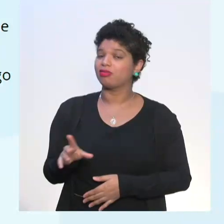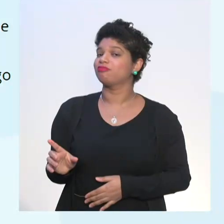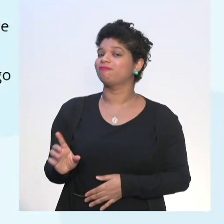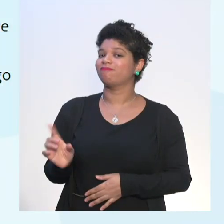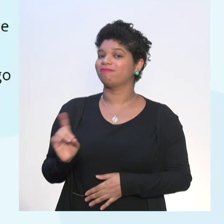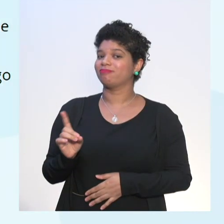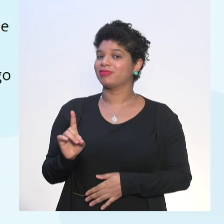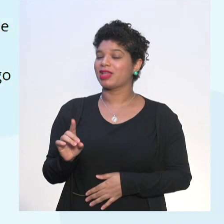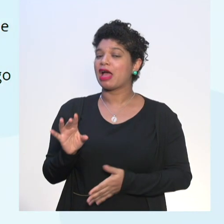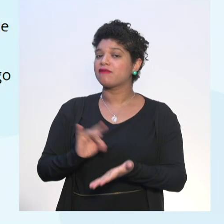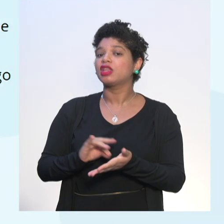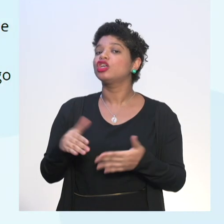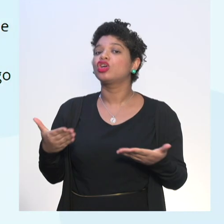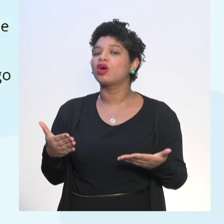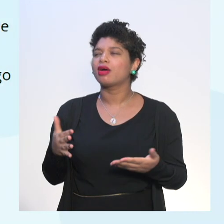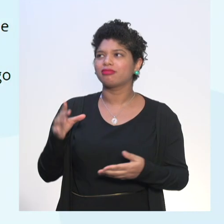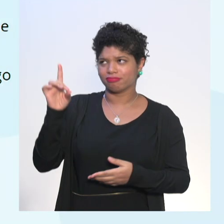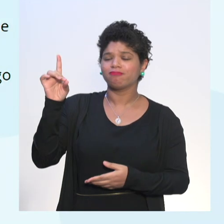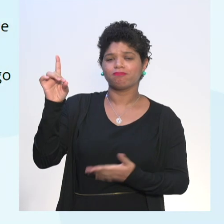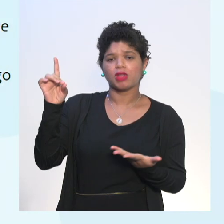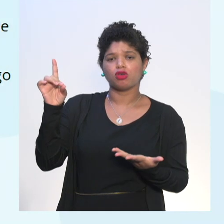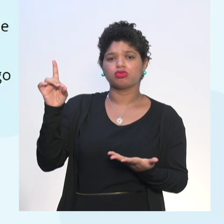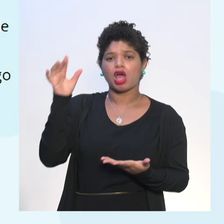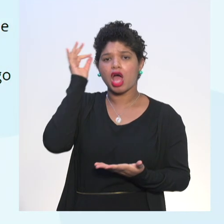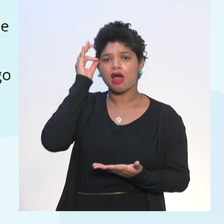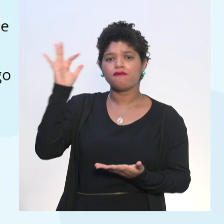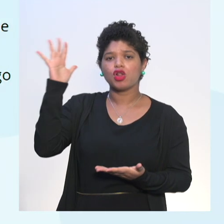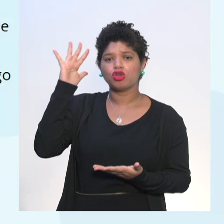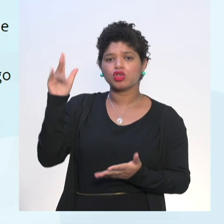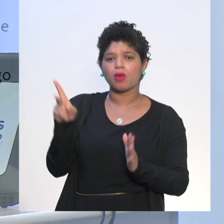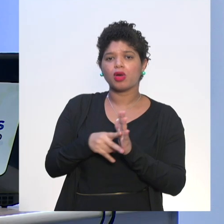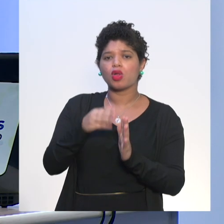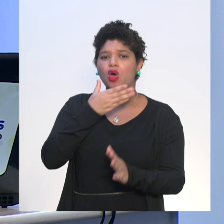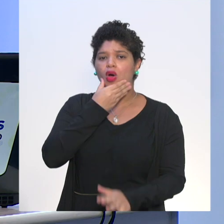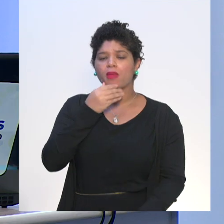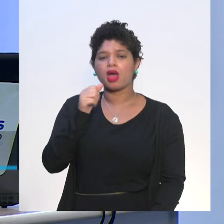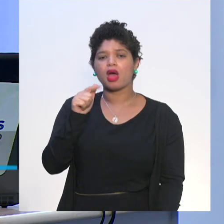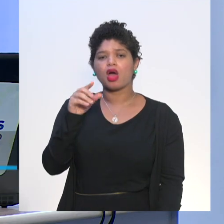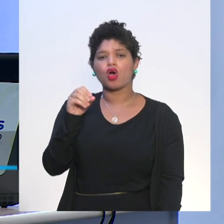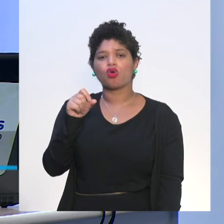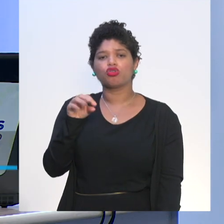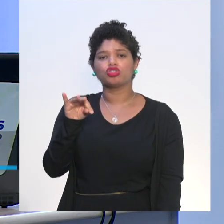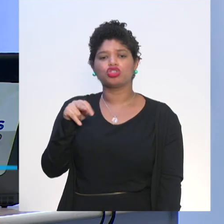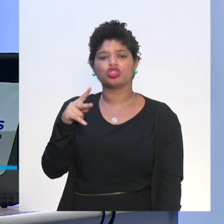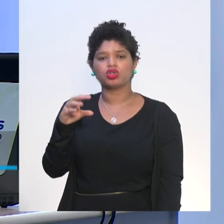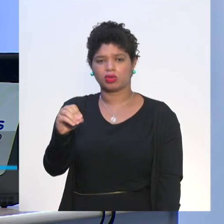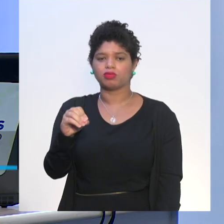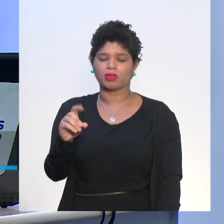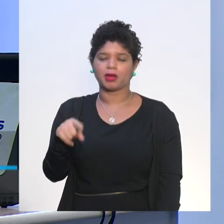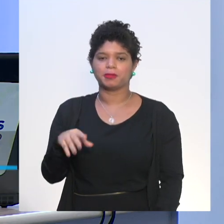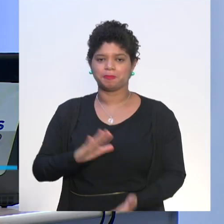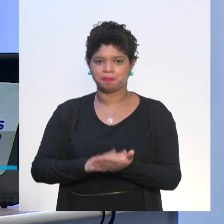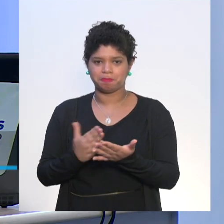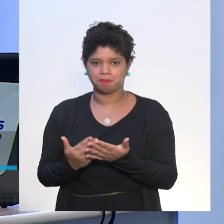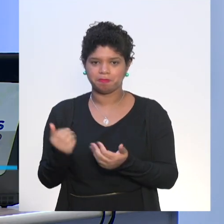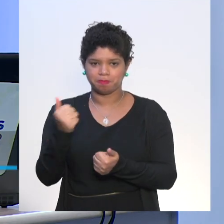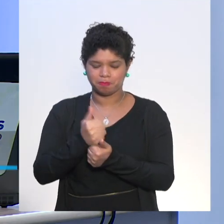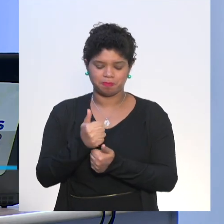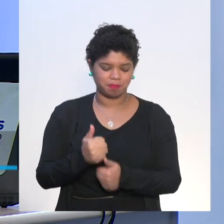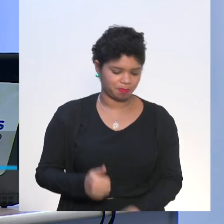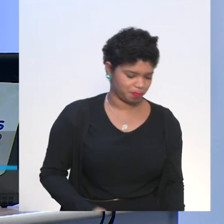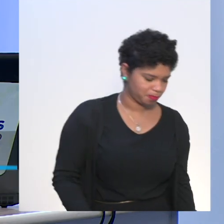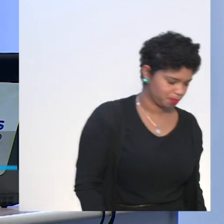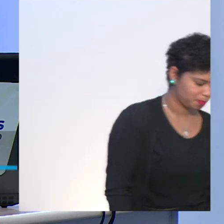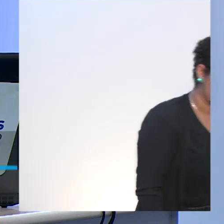verdade é Deus, né? Na filosofia agostiniana, na filosofia do período medieval, de uma